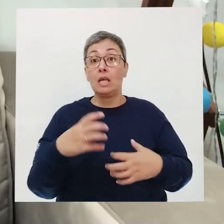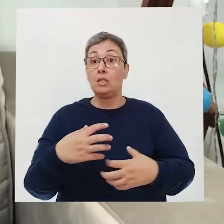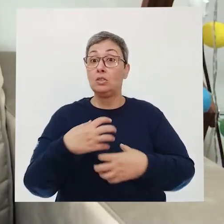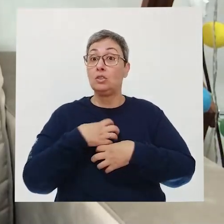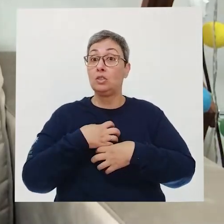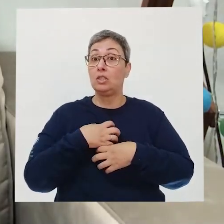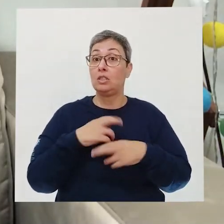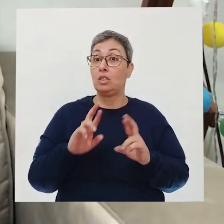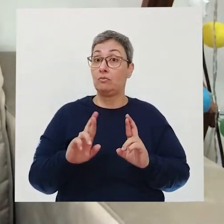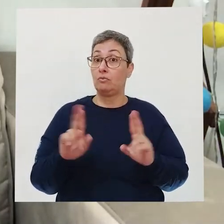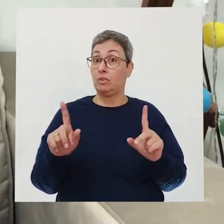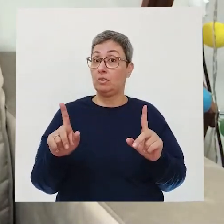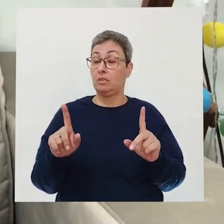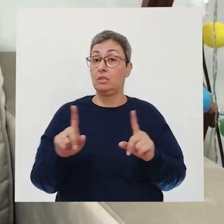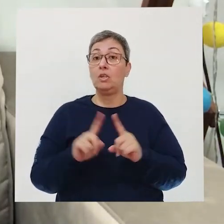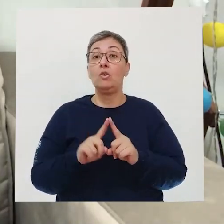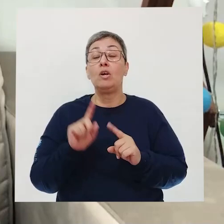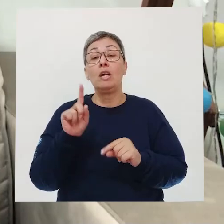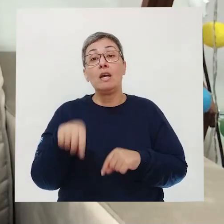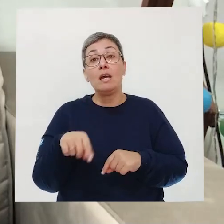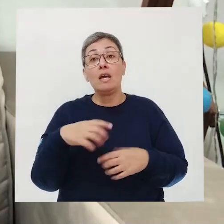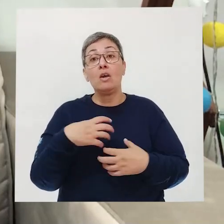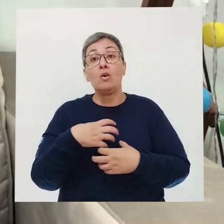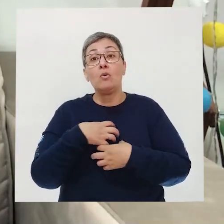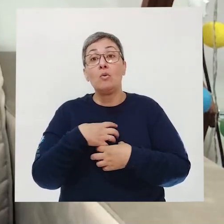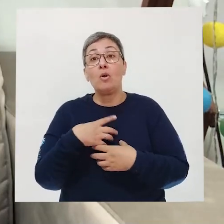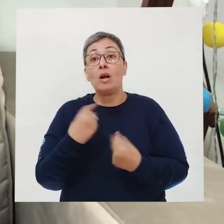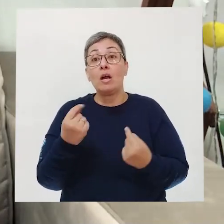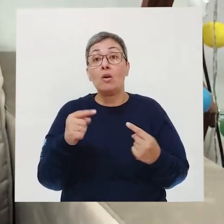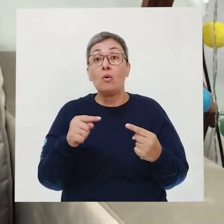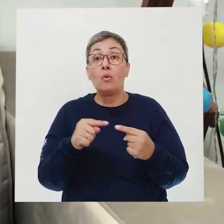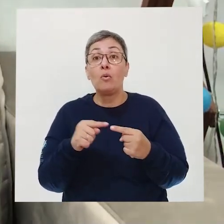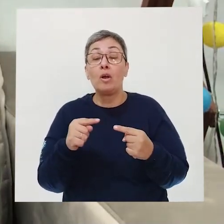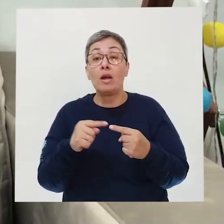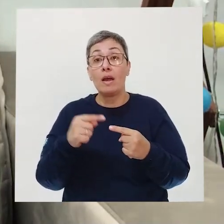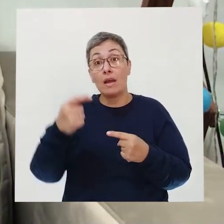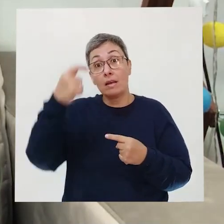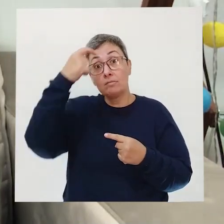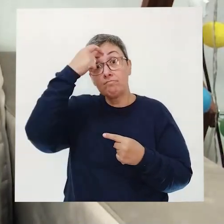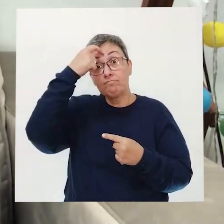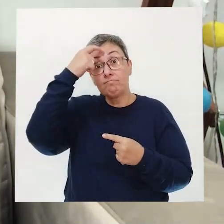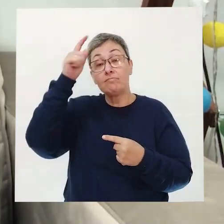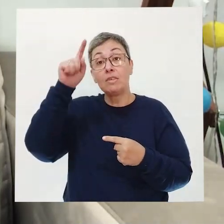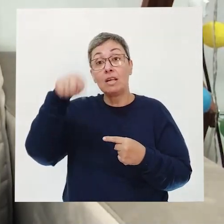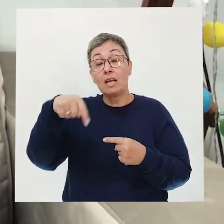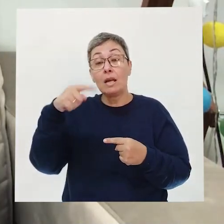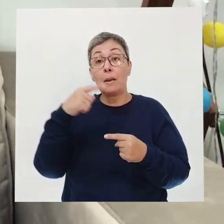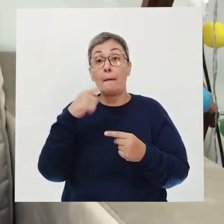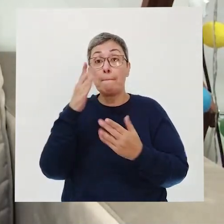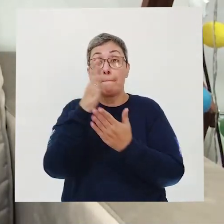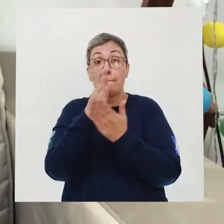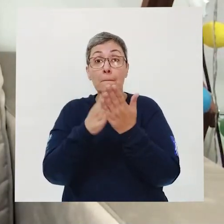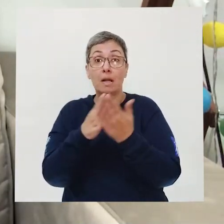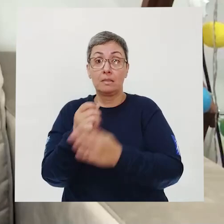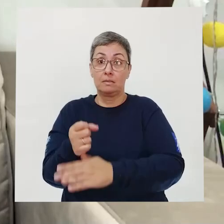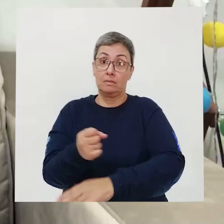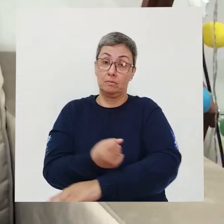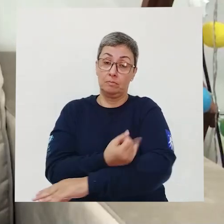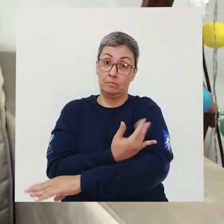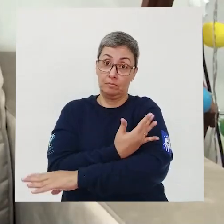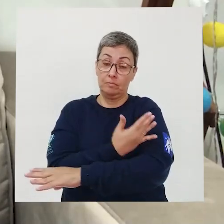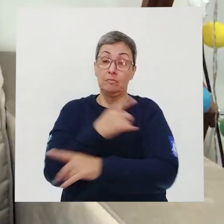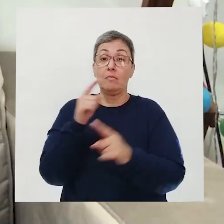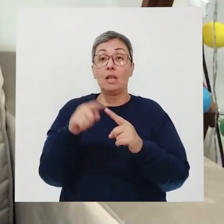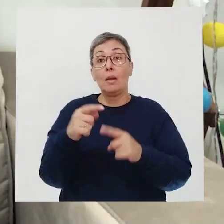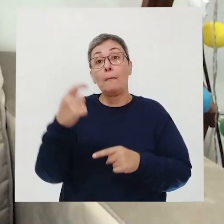Sentimento é diferente. Sentimento tem a ver com a consciência parcial da emoção. Tem a